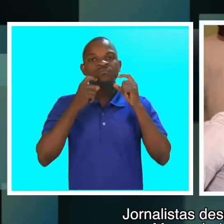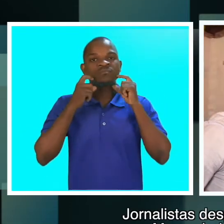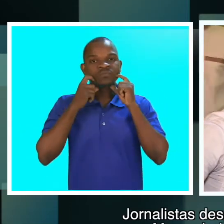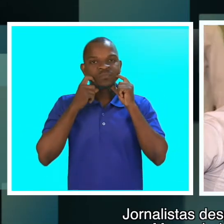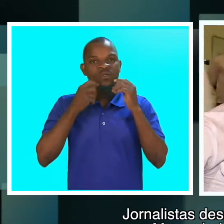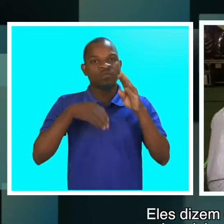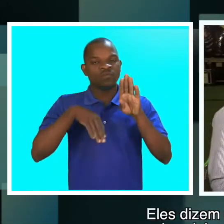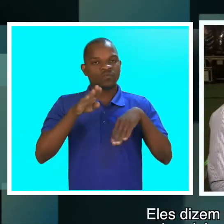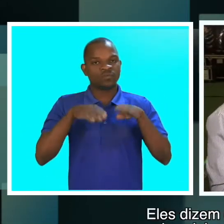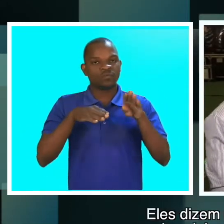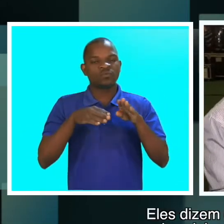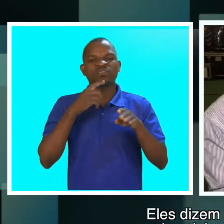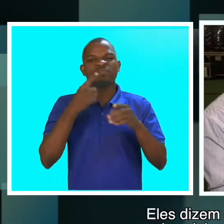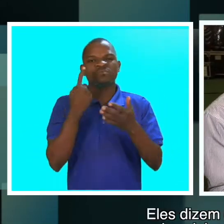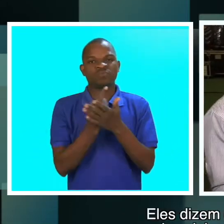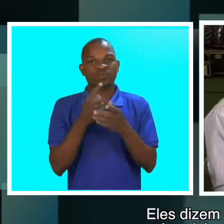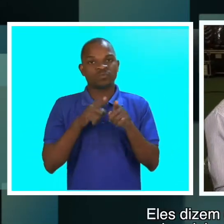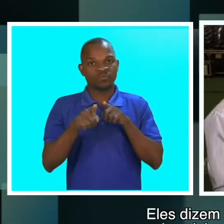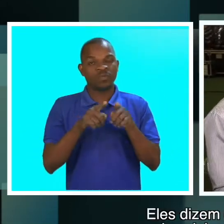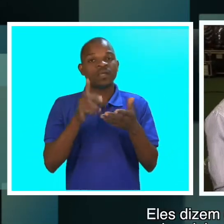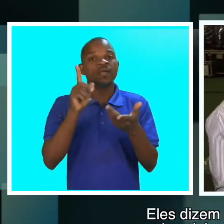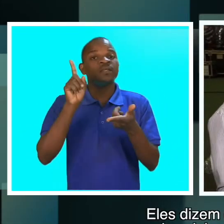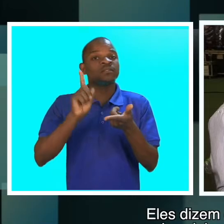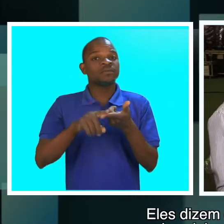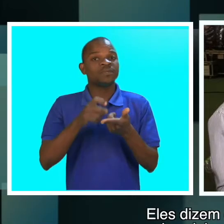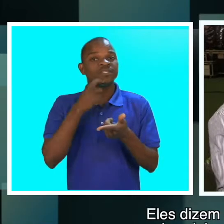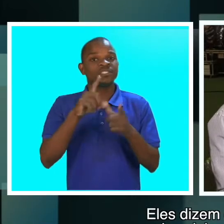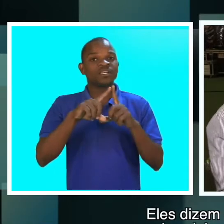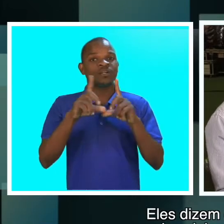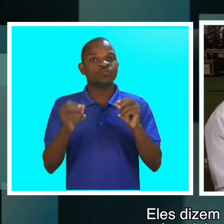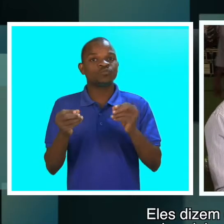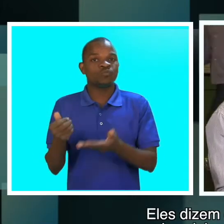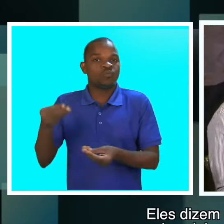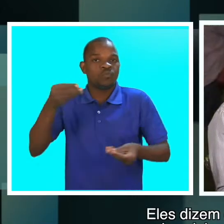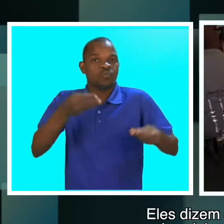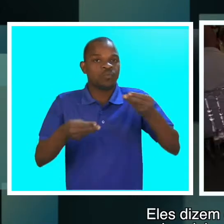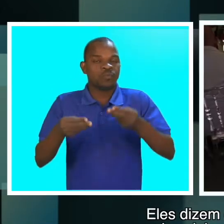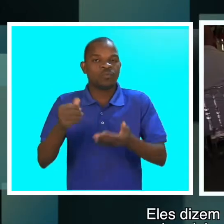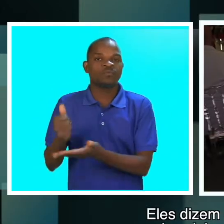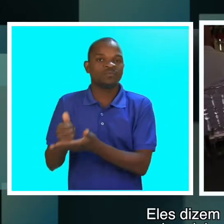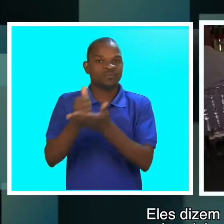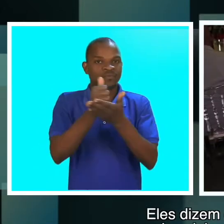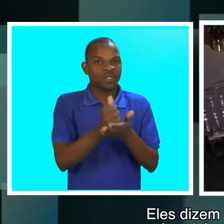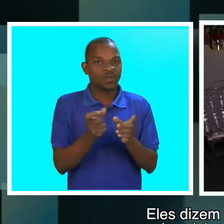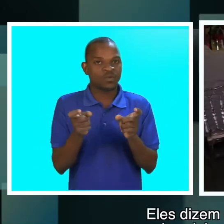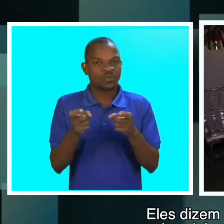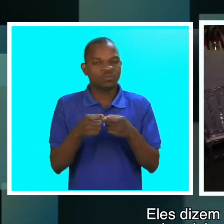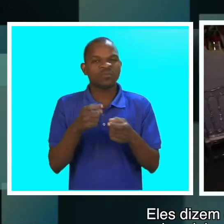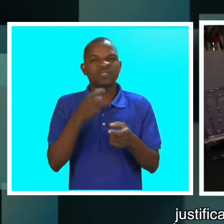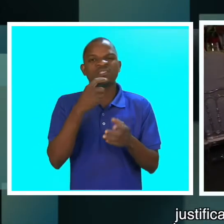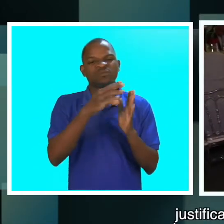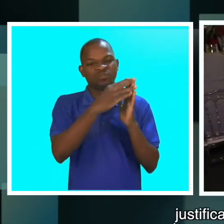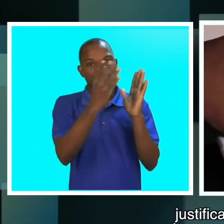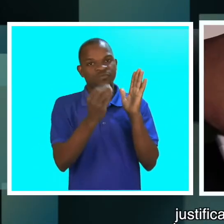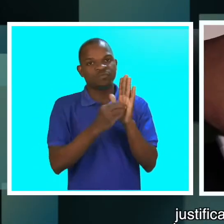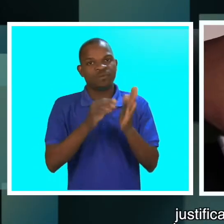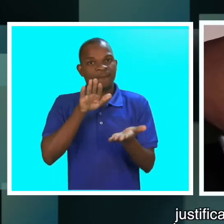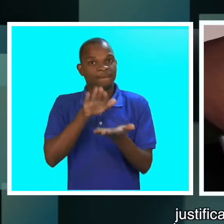competitivo. Eles dizem que o investimento feito pelos clubes e pelos patrocinadores